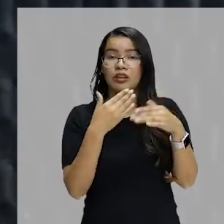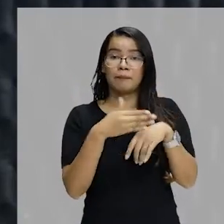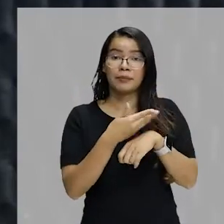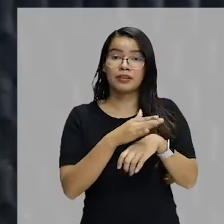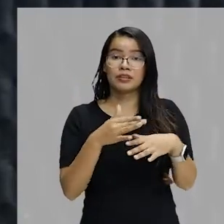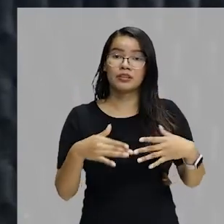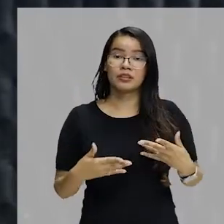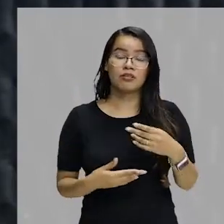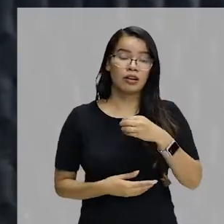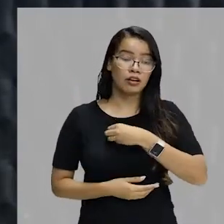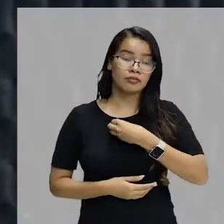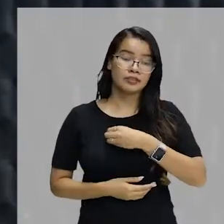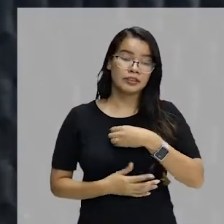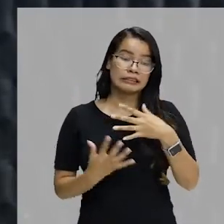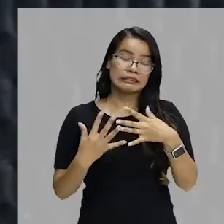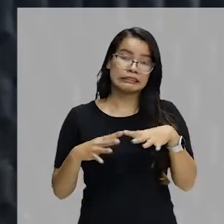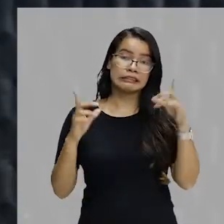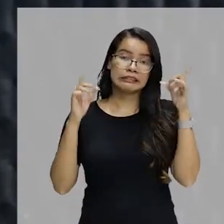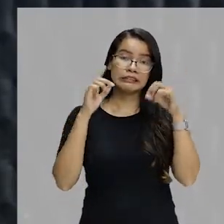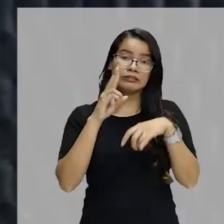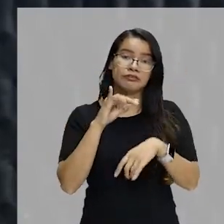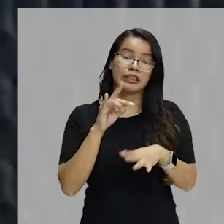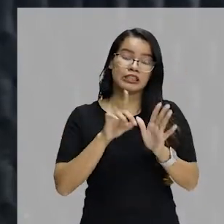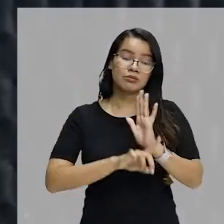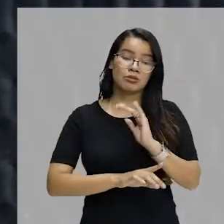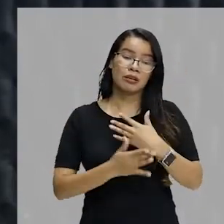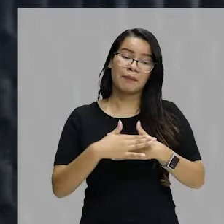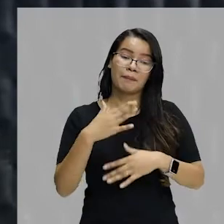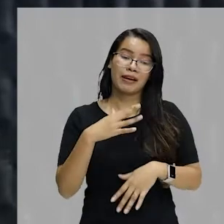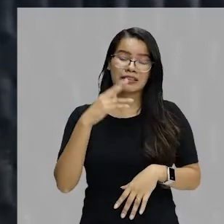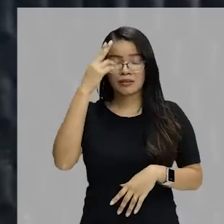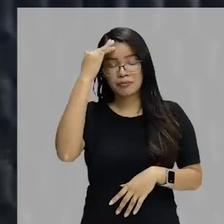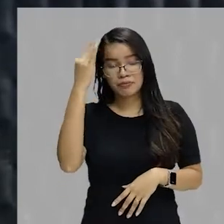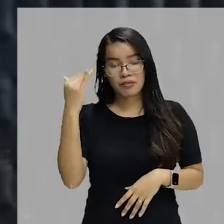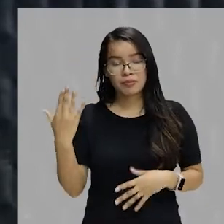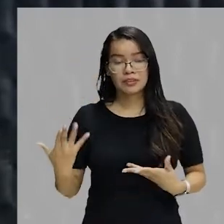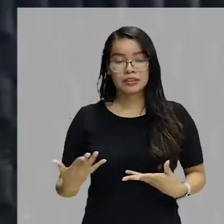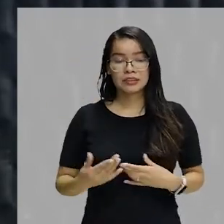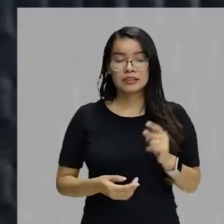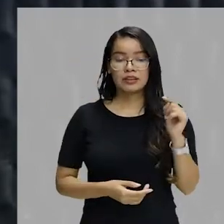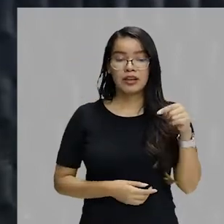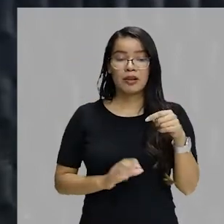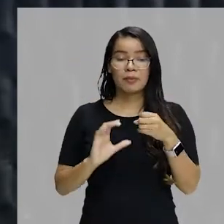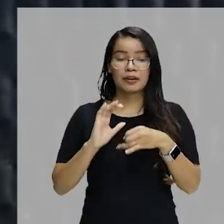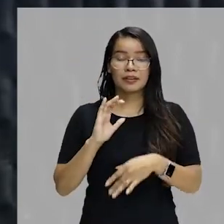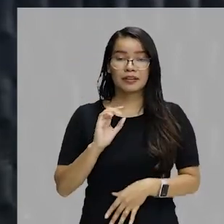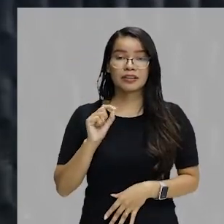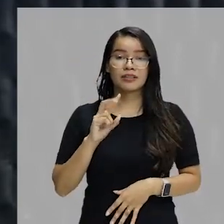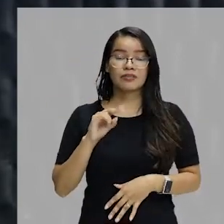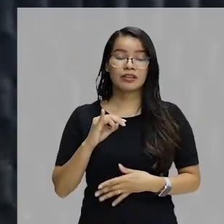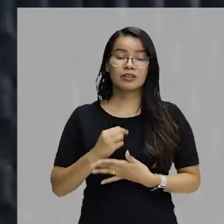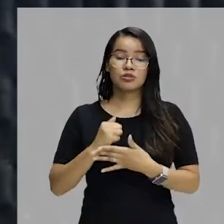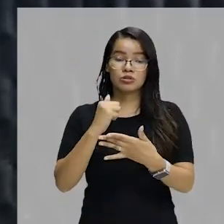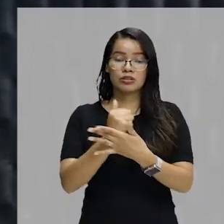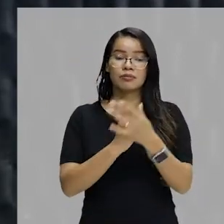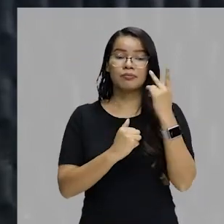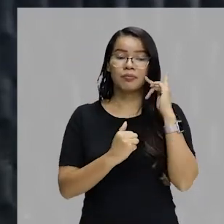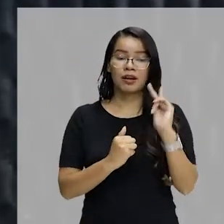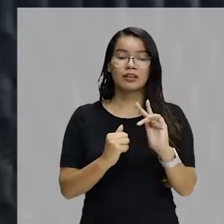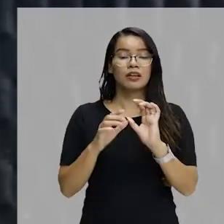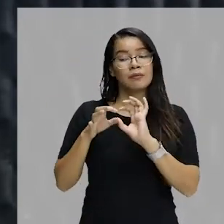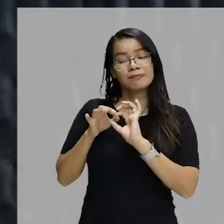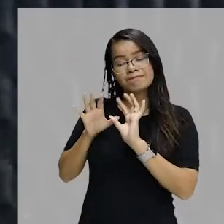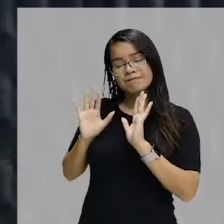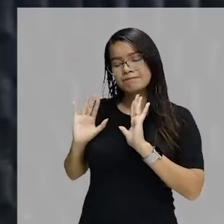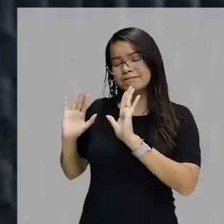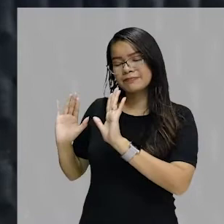vida conturbada dele vai diminuindo ainda mais a popularidade dele. Então, esse é um aspecto que vai contribuir para a sua abdicação